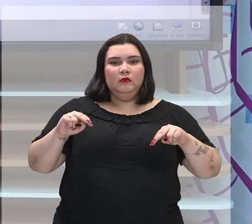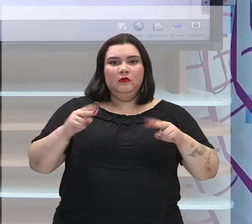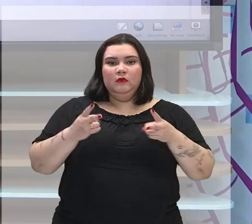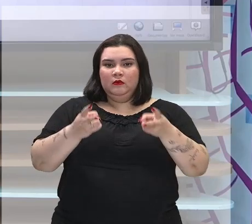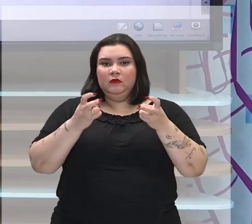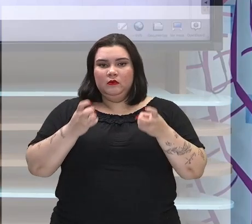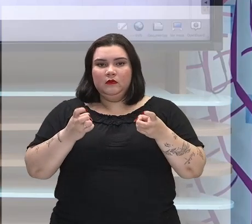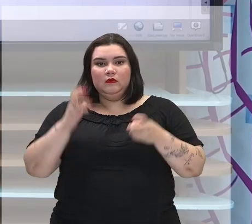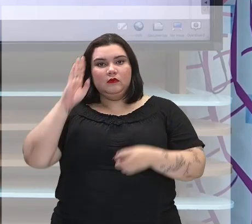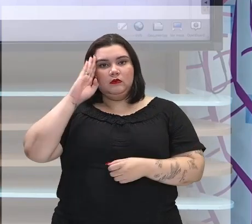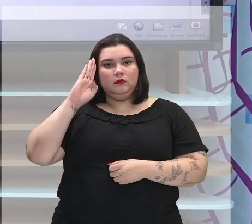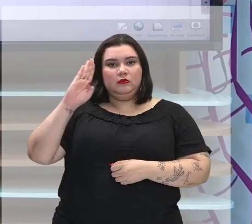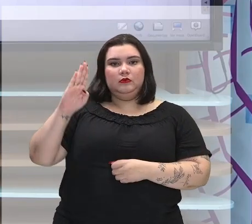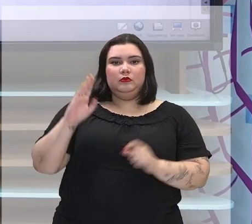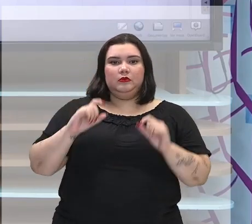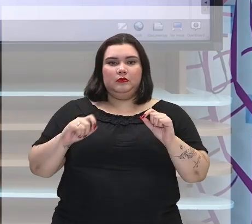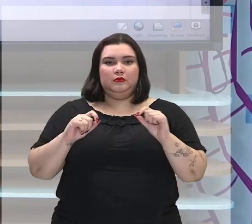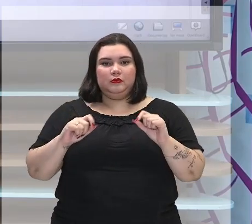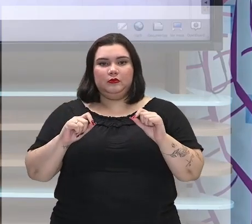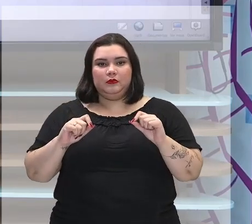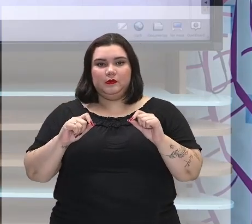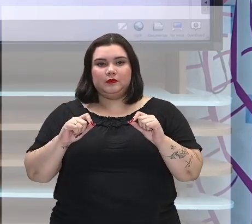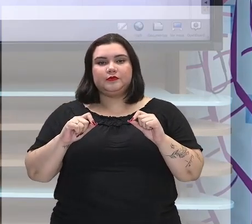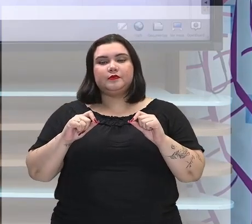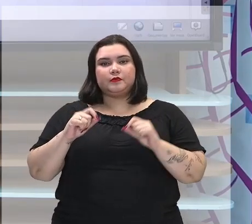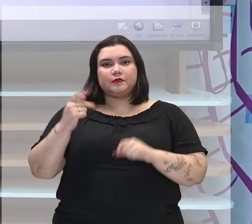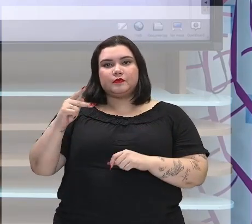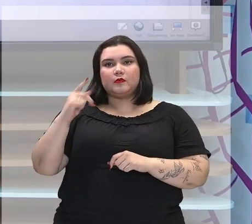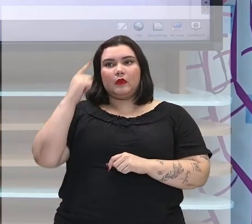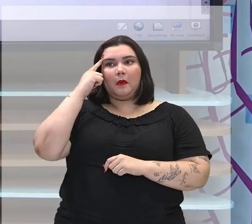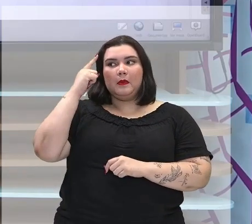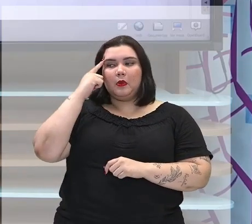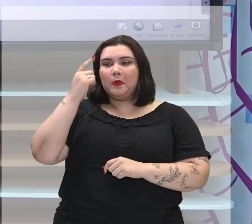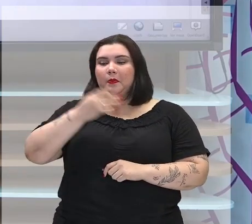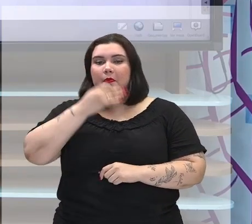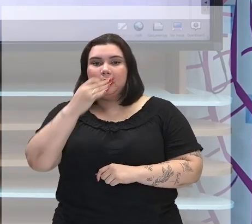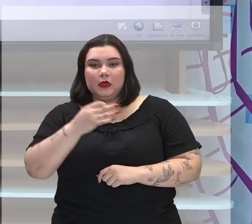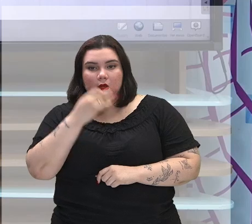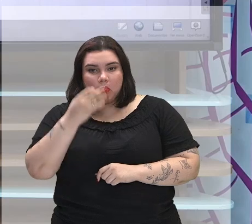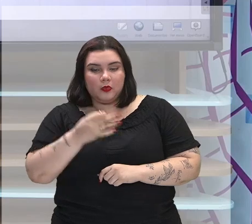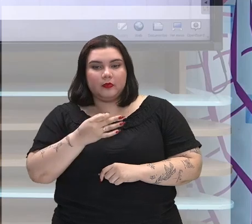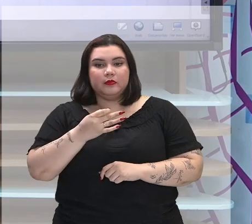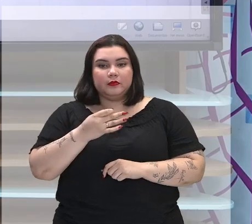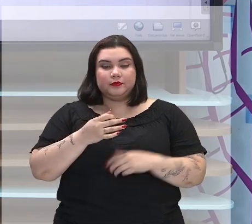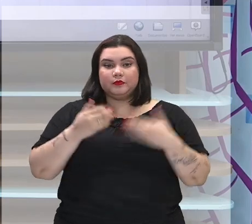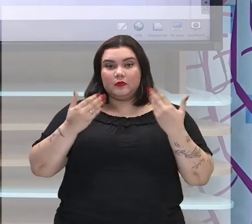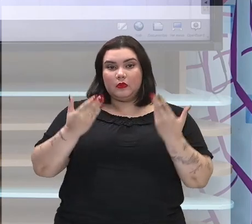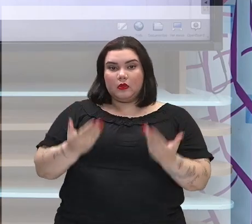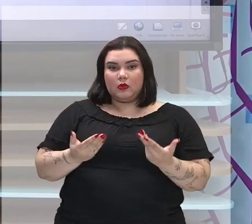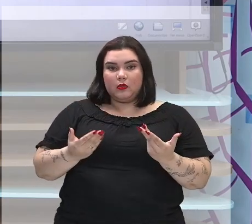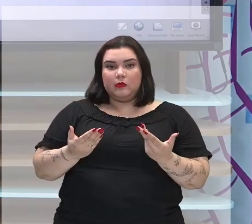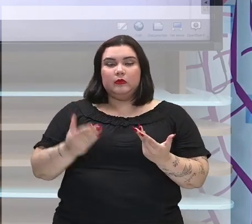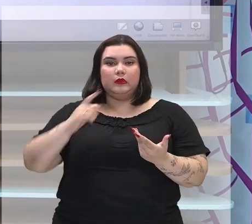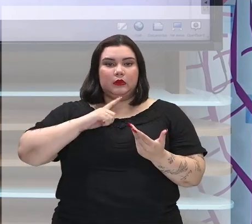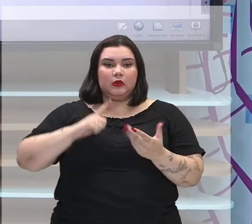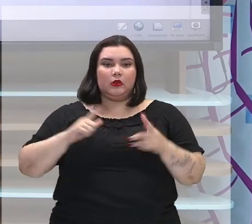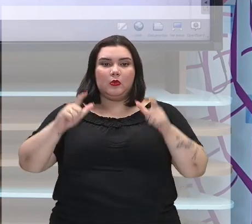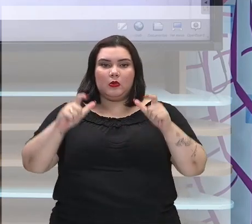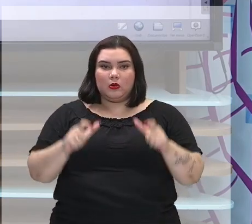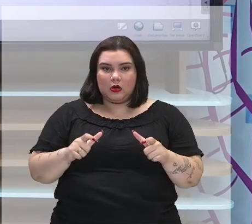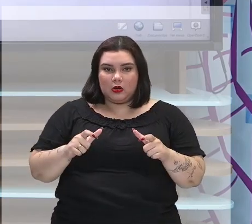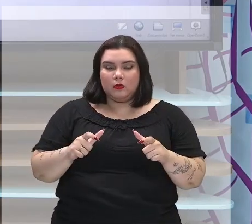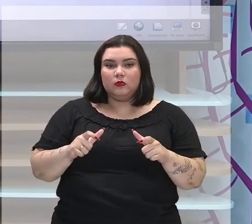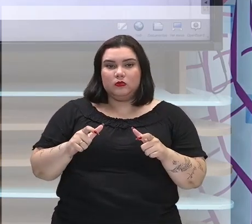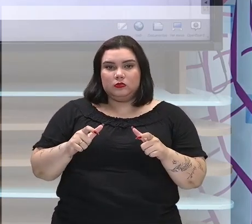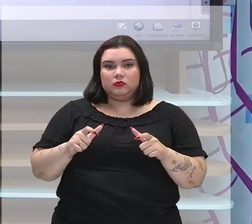mudanças, principalmente do quê? Do pensamento. Então, você tem um território